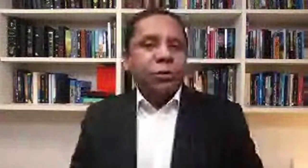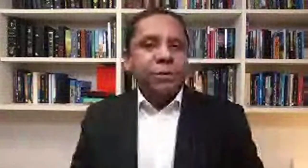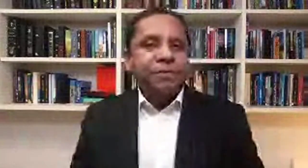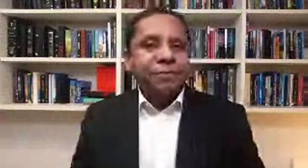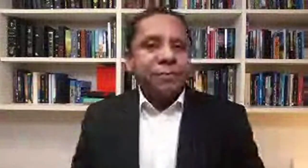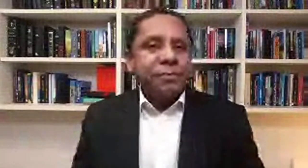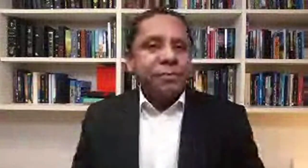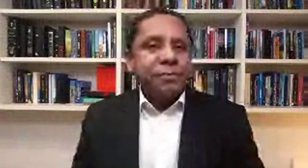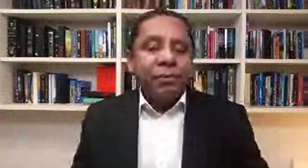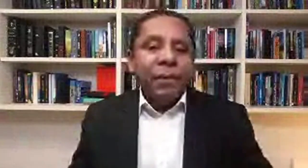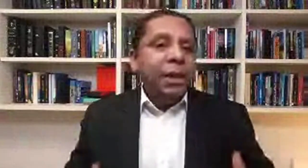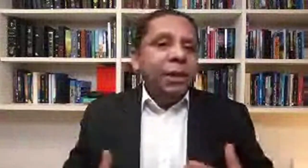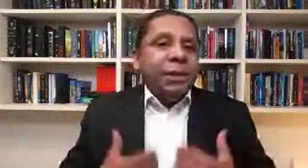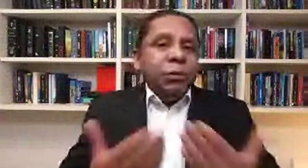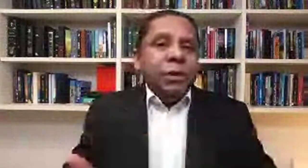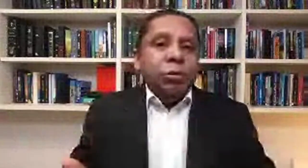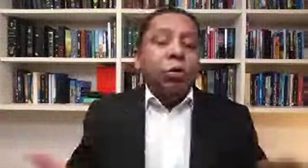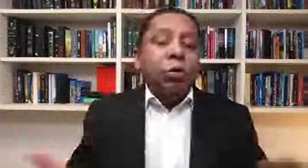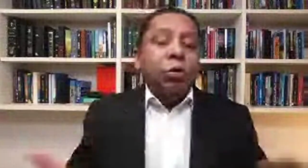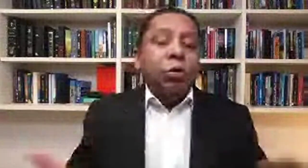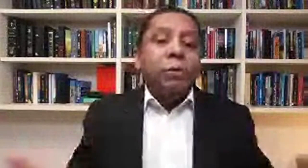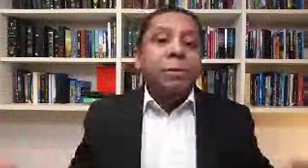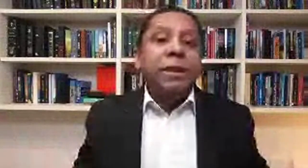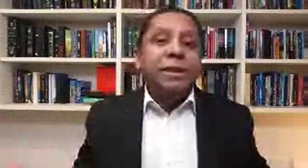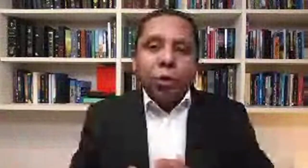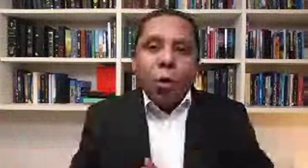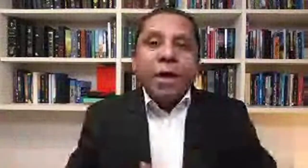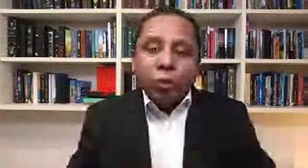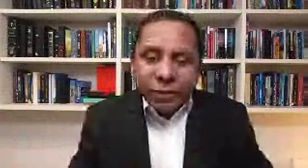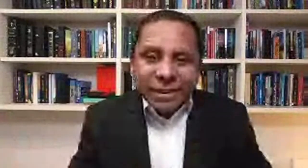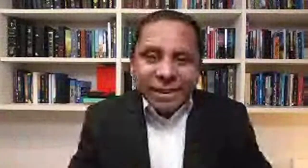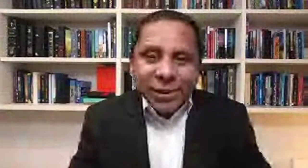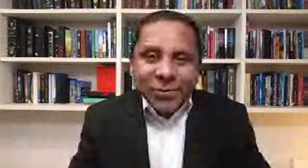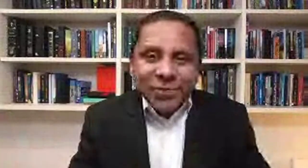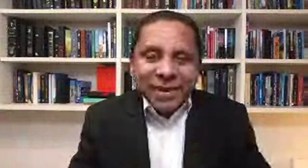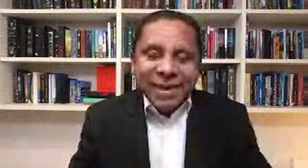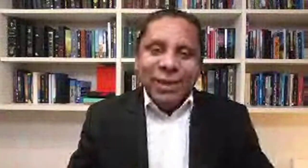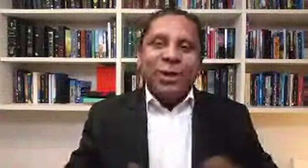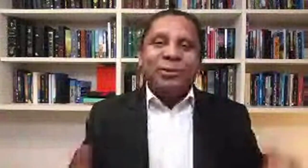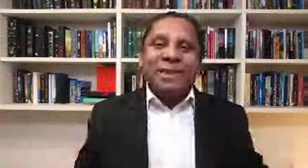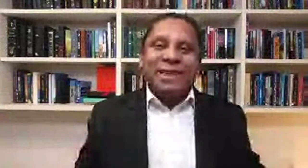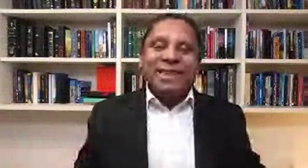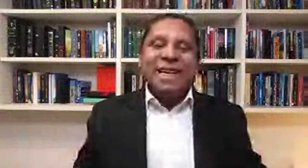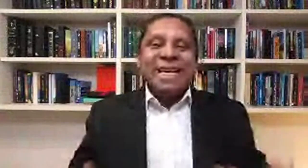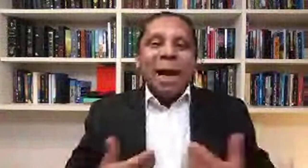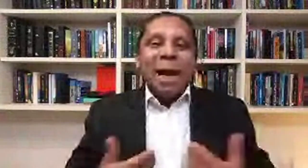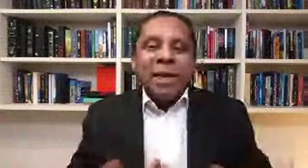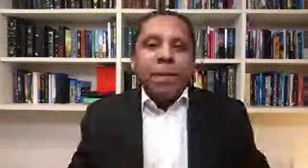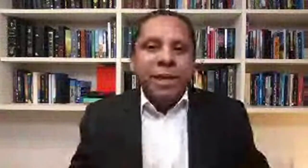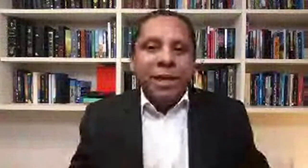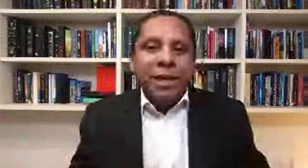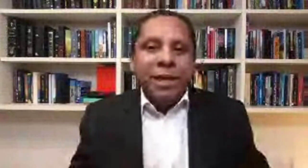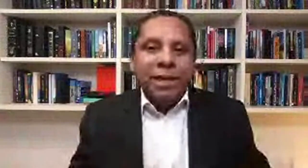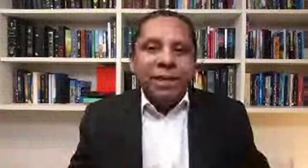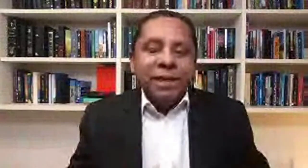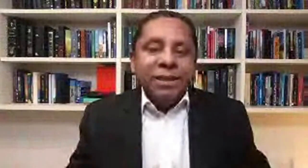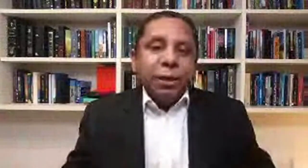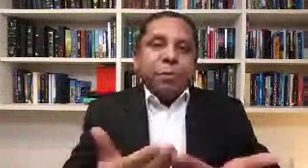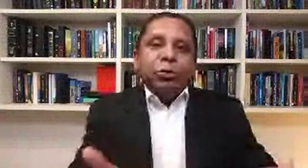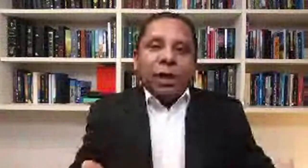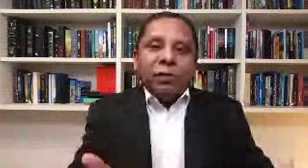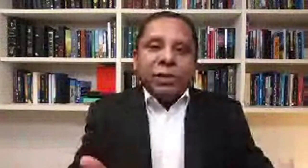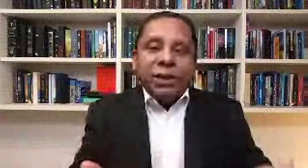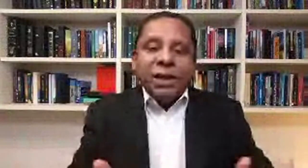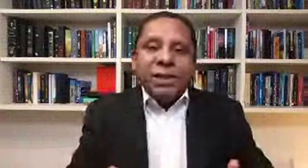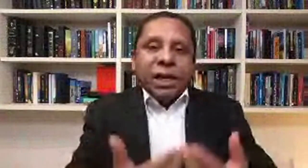de Deus. Então, eu tomei minha decisão. E qual é a sua decisão? Eu tenho certeza que é a mesma minha. Se